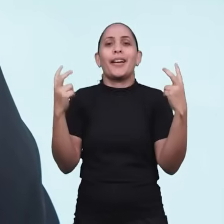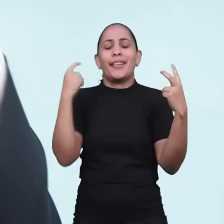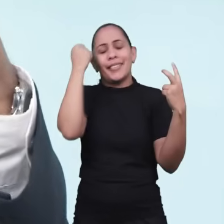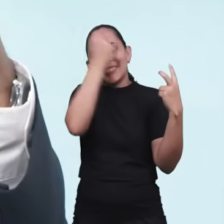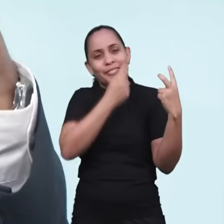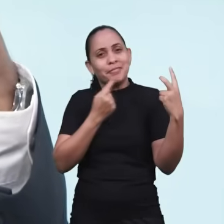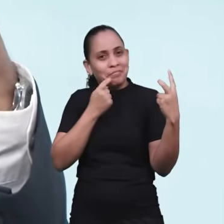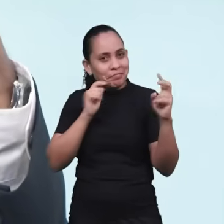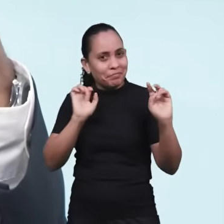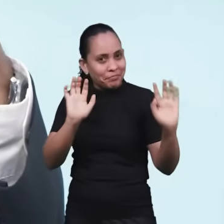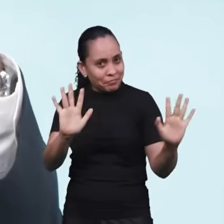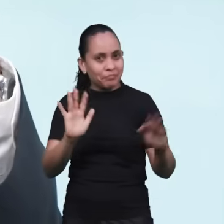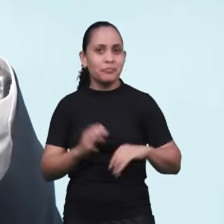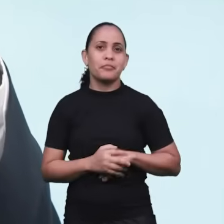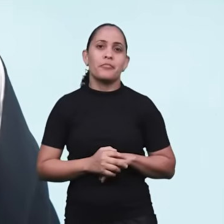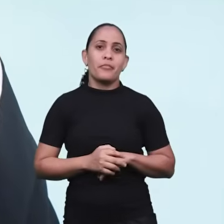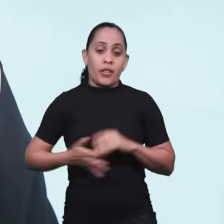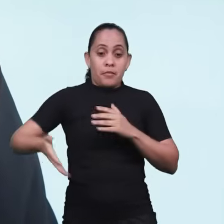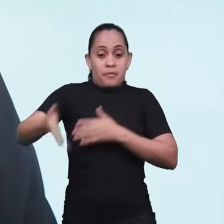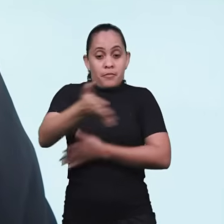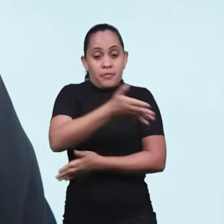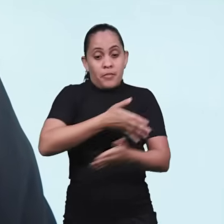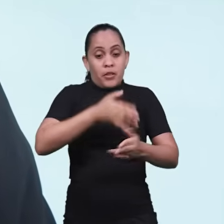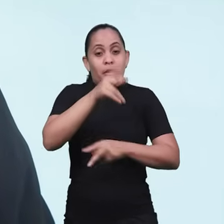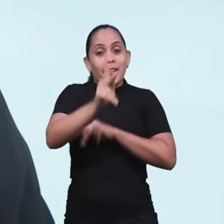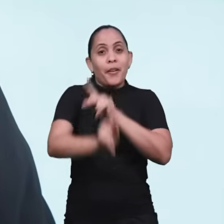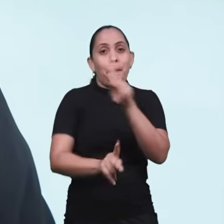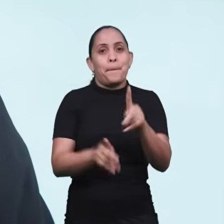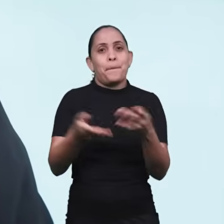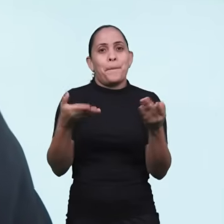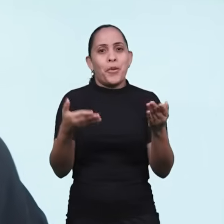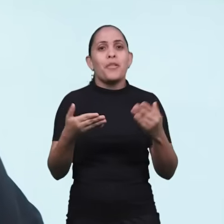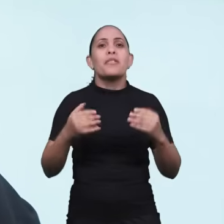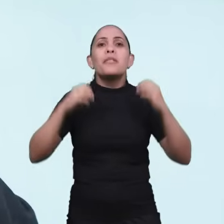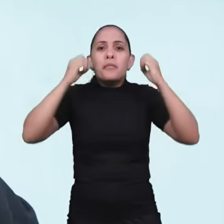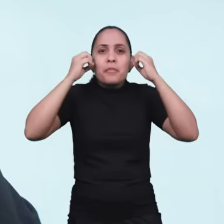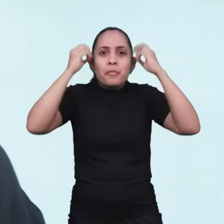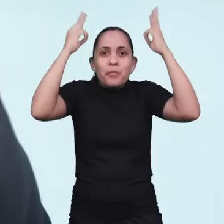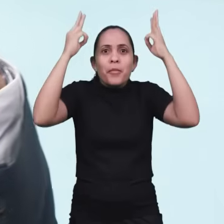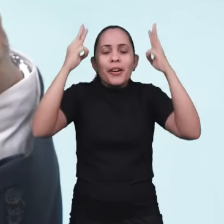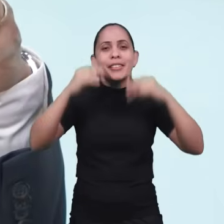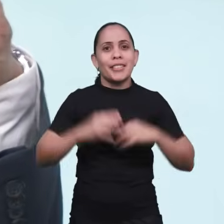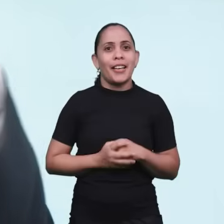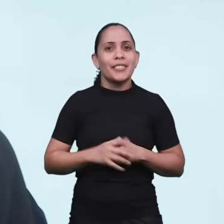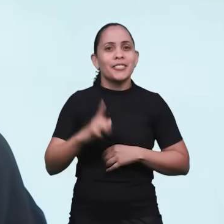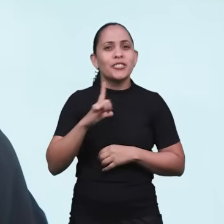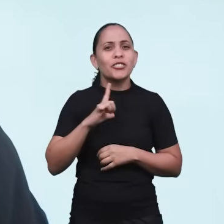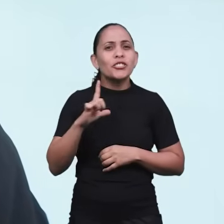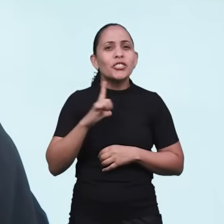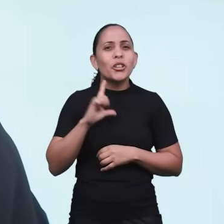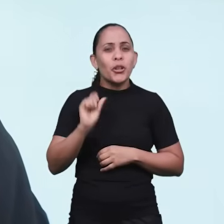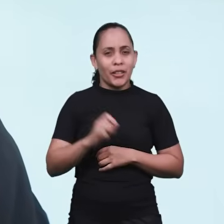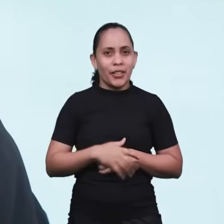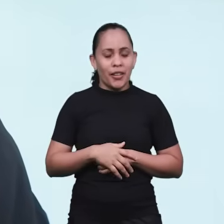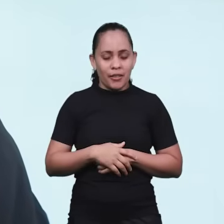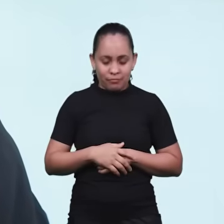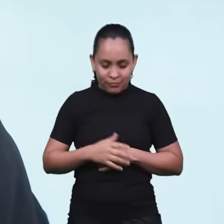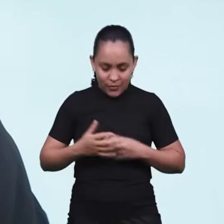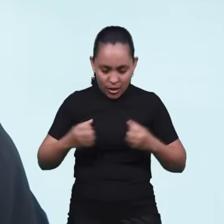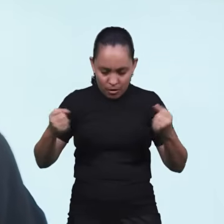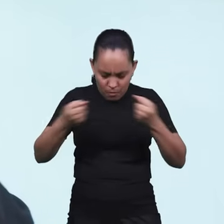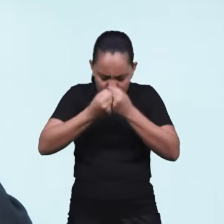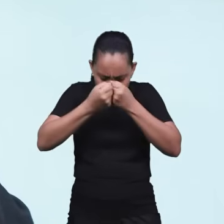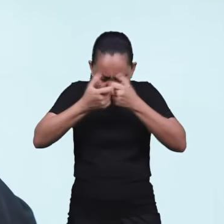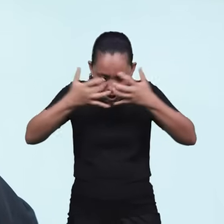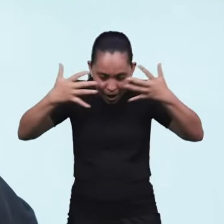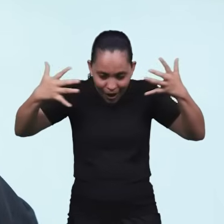ele refletia uma luz tão grande que ninguém conseguia olhar para o rosto dele. Então, em meio àquele povo, Moisés,